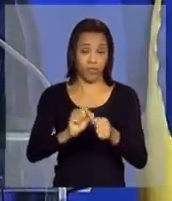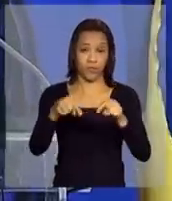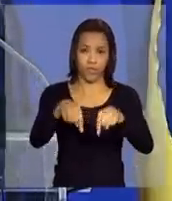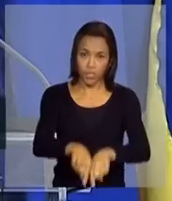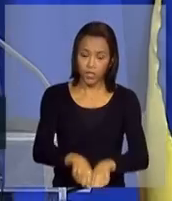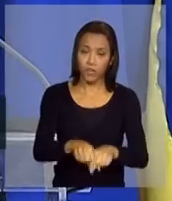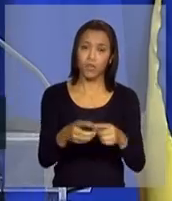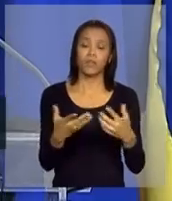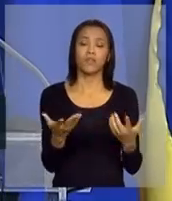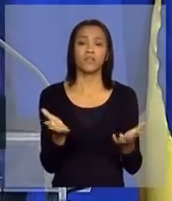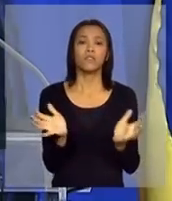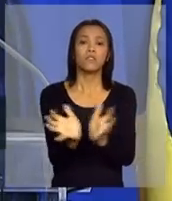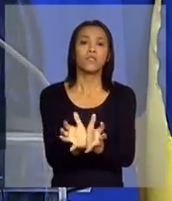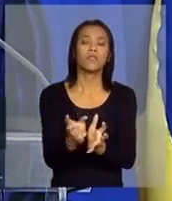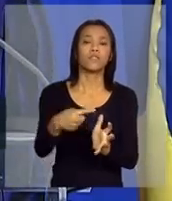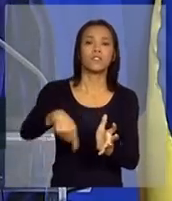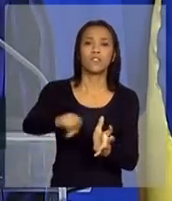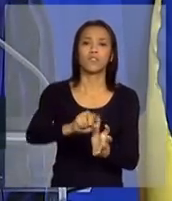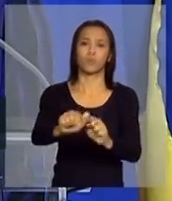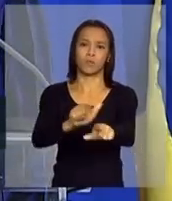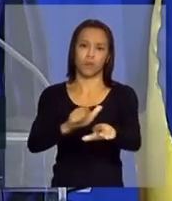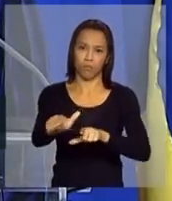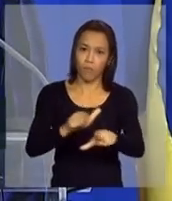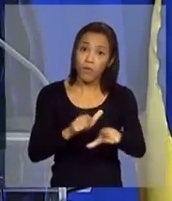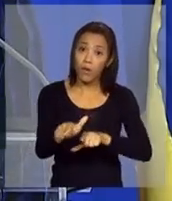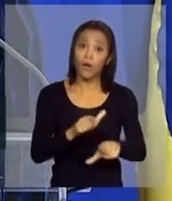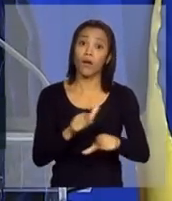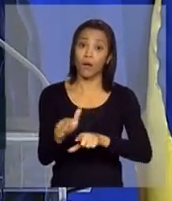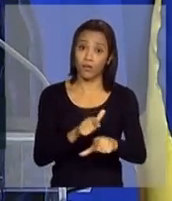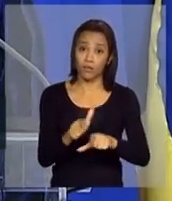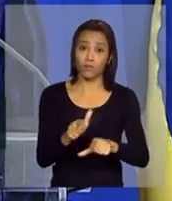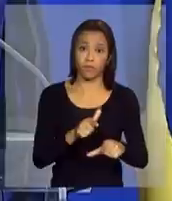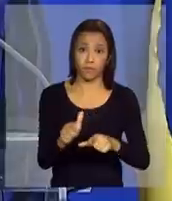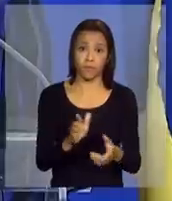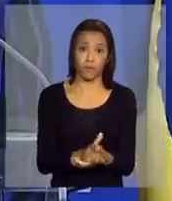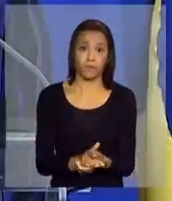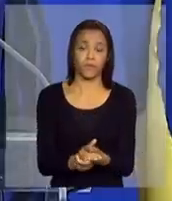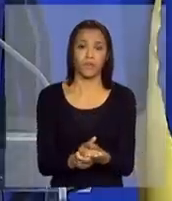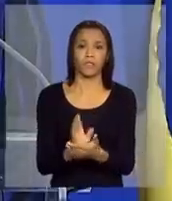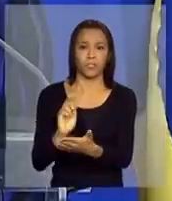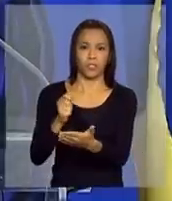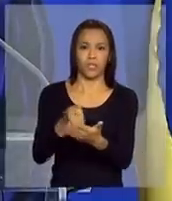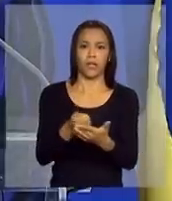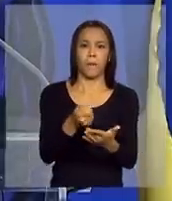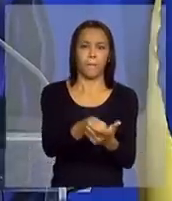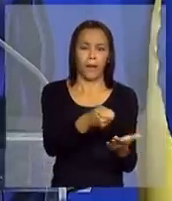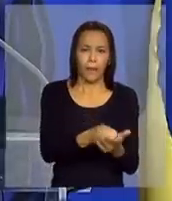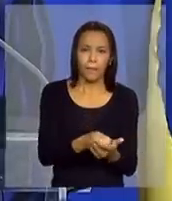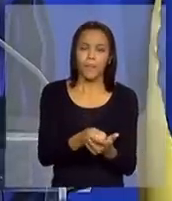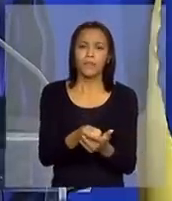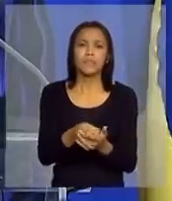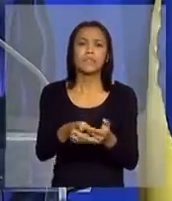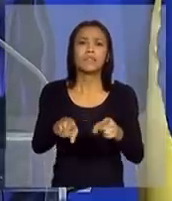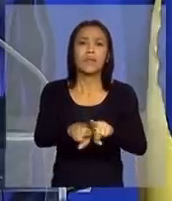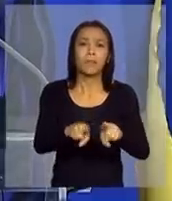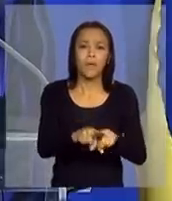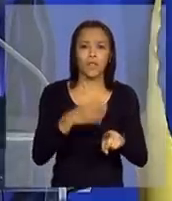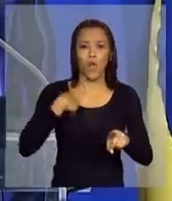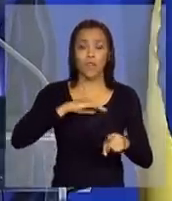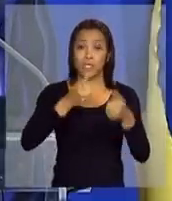do custo do trabalho, através da desoneração da folha de pagamento. Explicamos